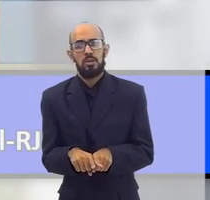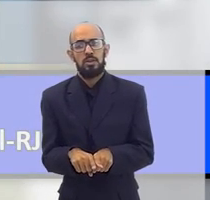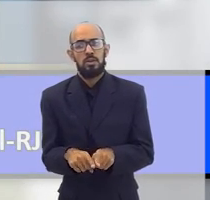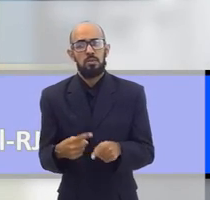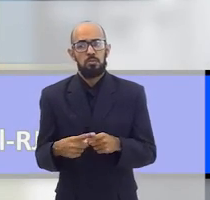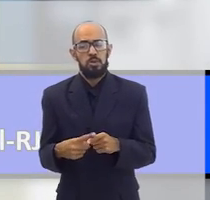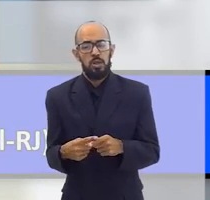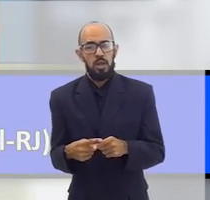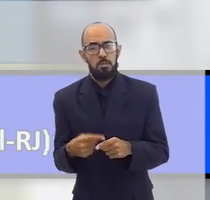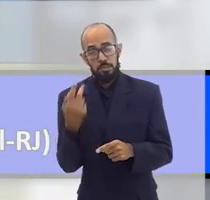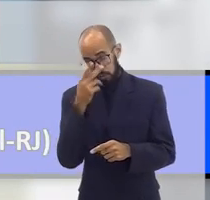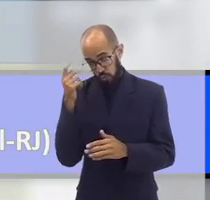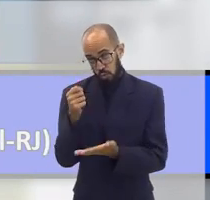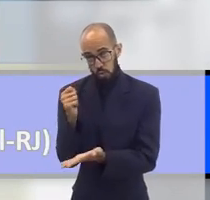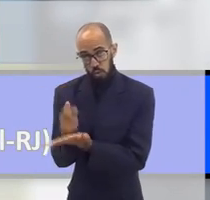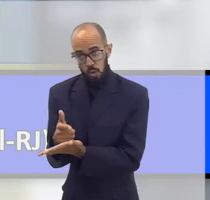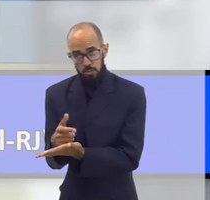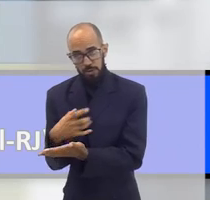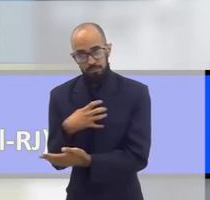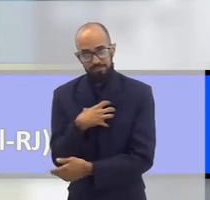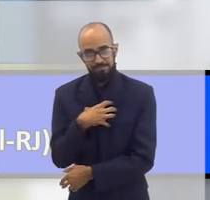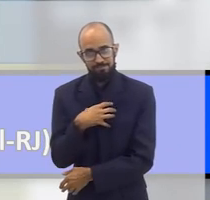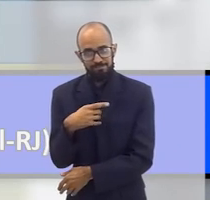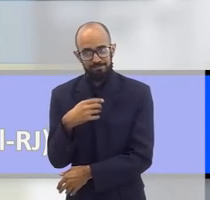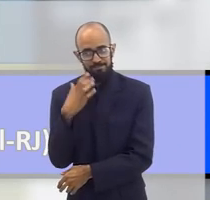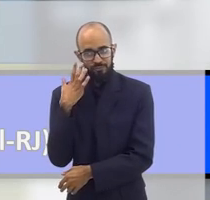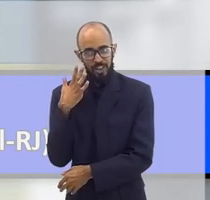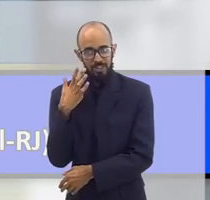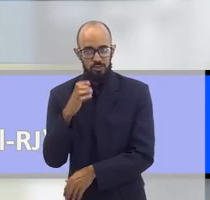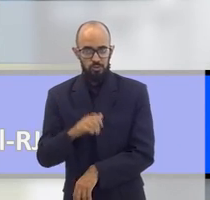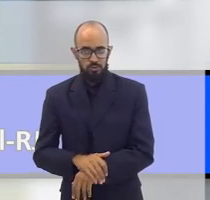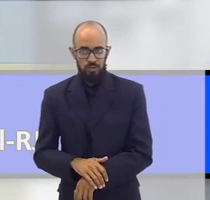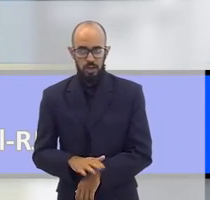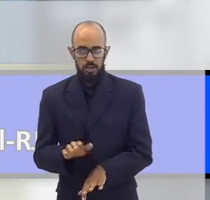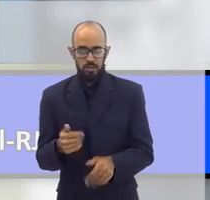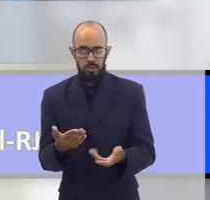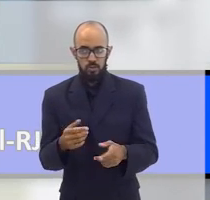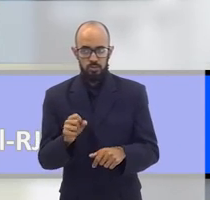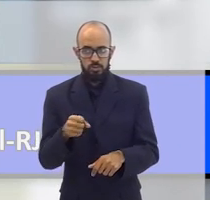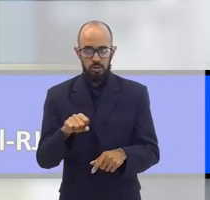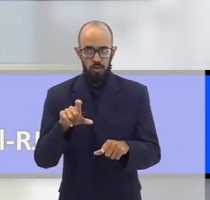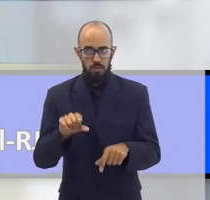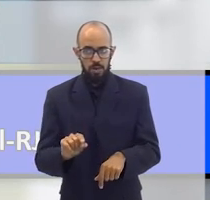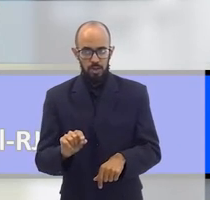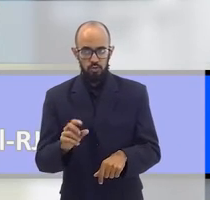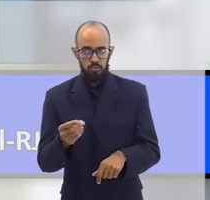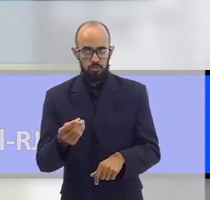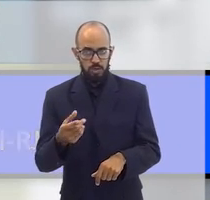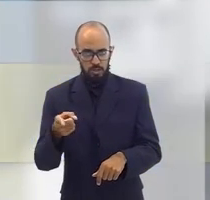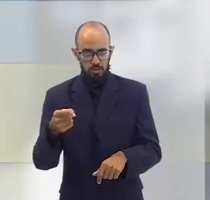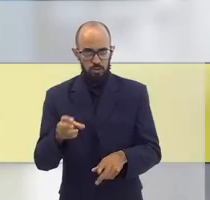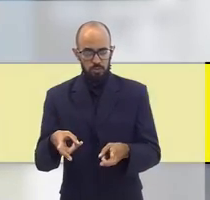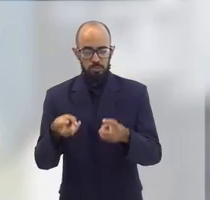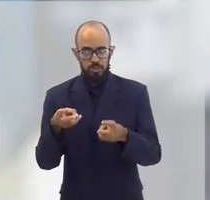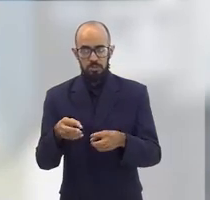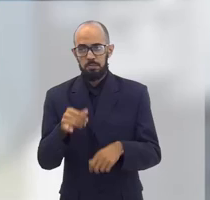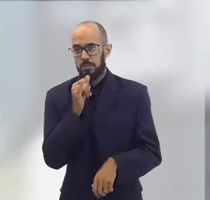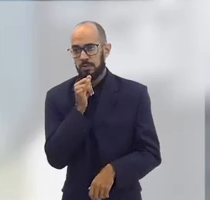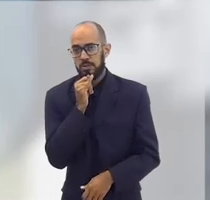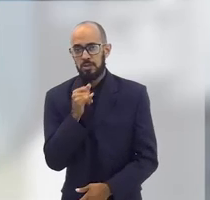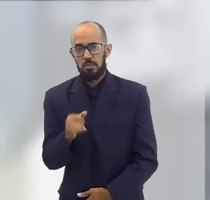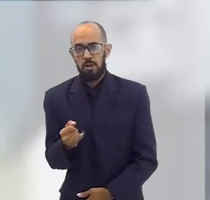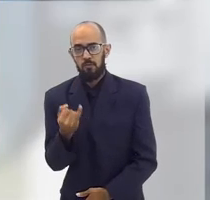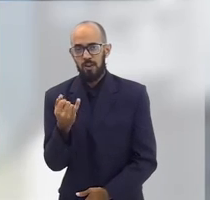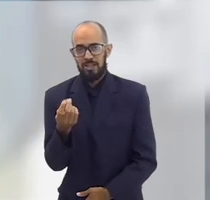O consumidor é muito sensível, né? Então, a gente abaixa preço e aí você... Inclusive, a gente gera menos impacto